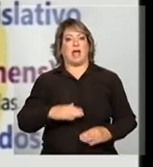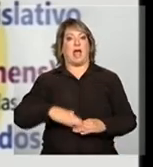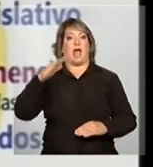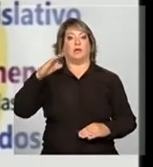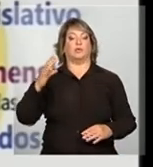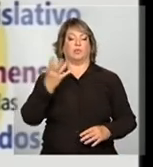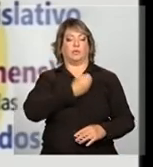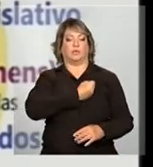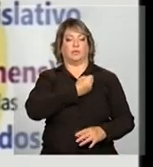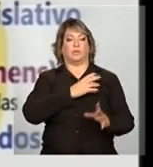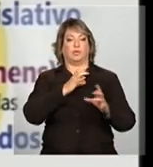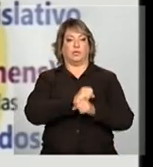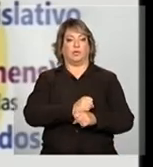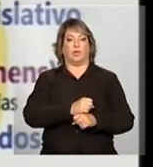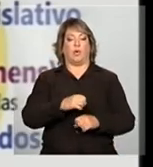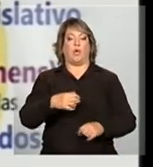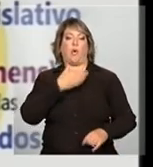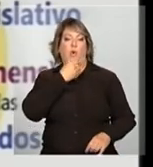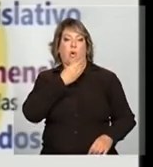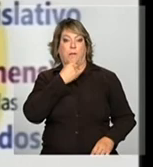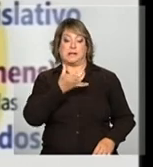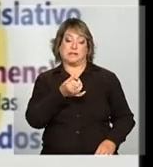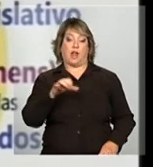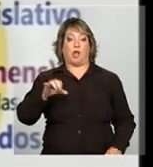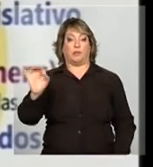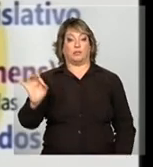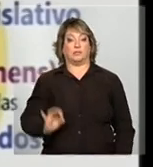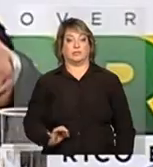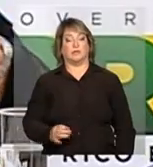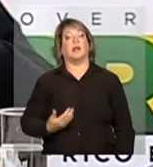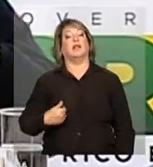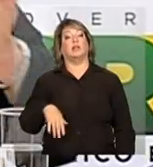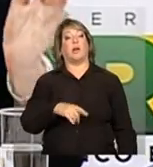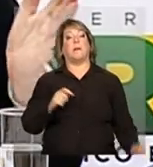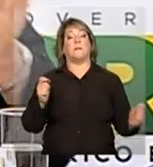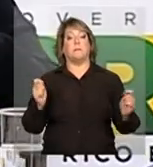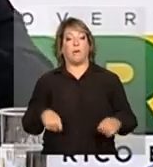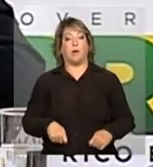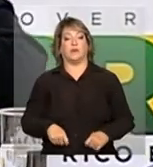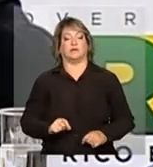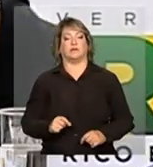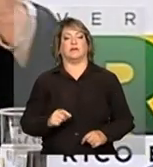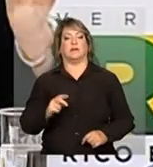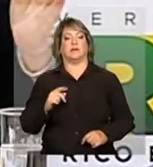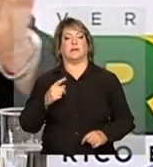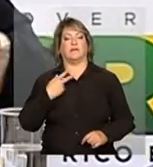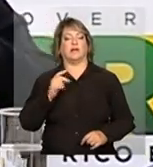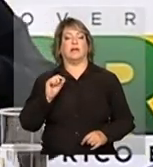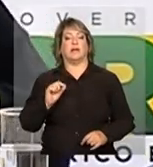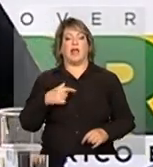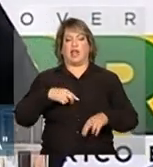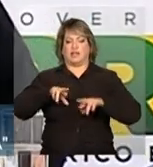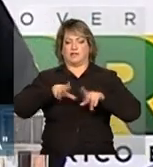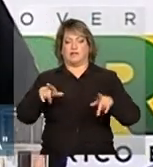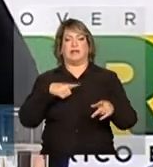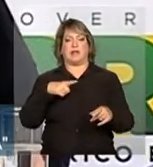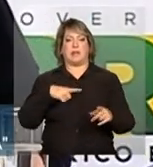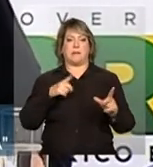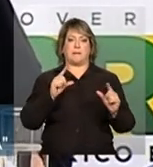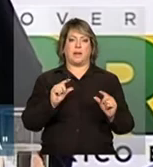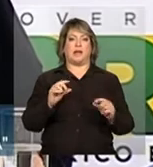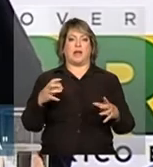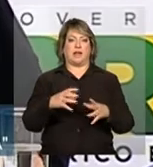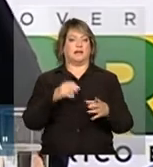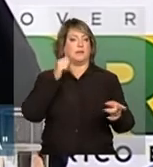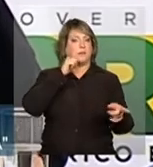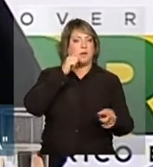homens, 69%. A gente pode levantar a hipótese, por que a diferença, ainda que pequena, entre homens e